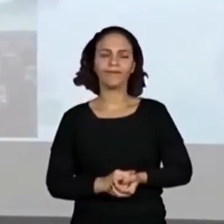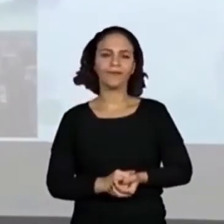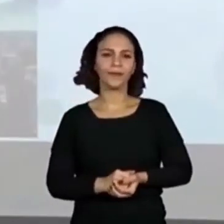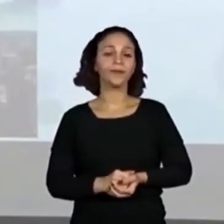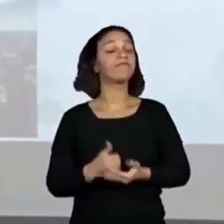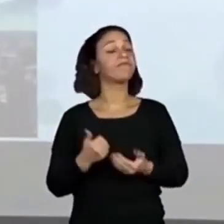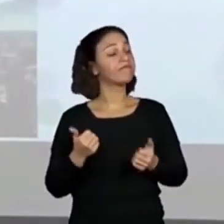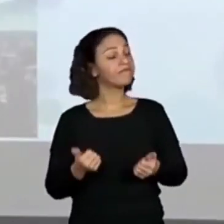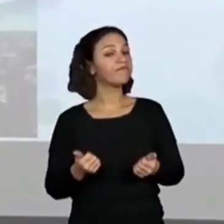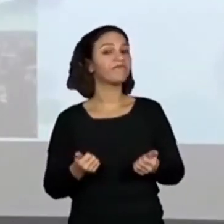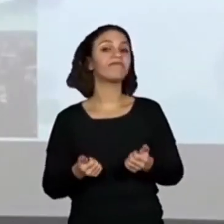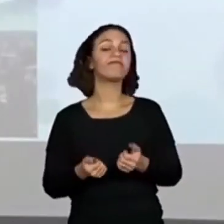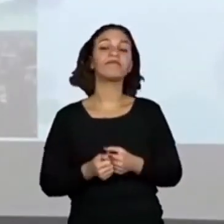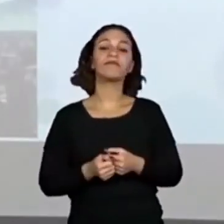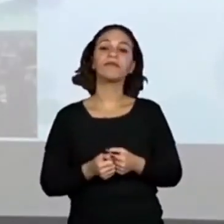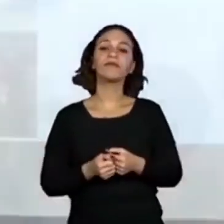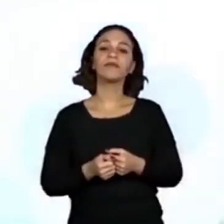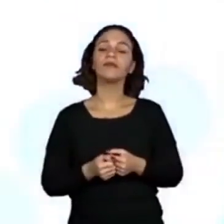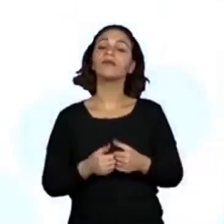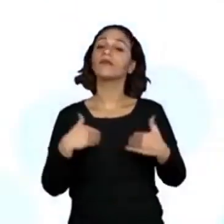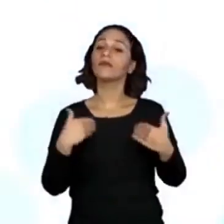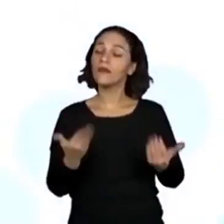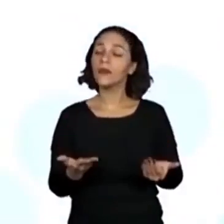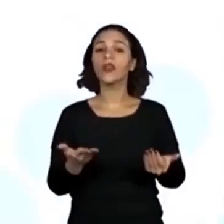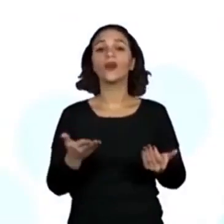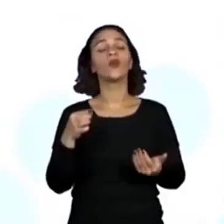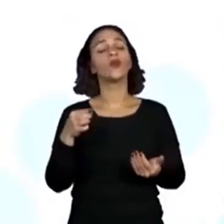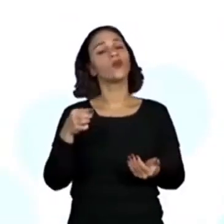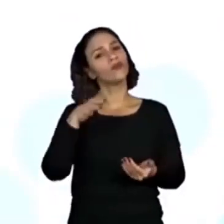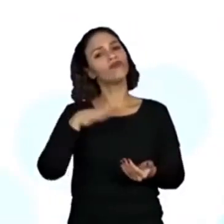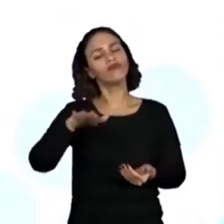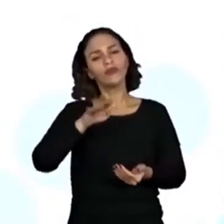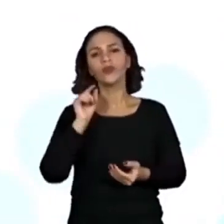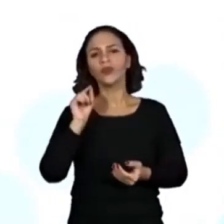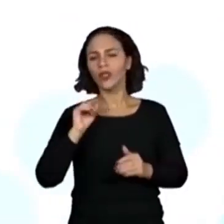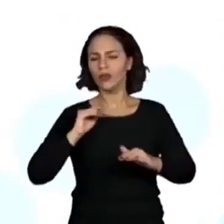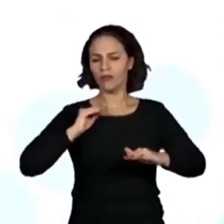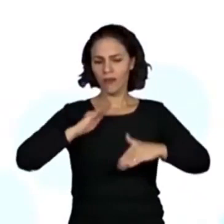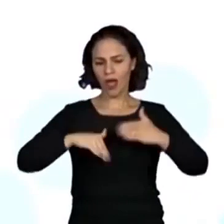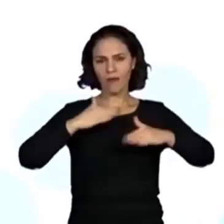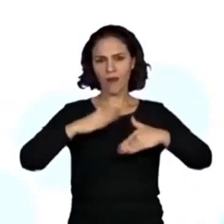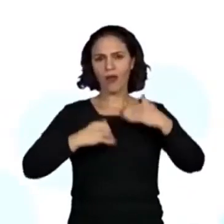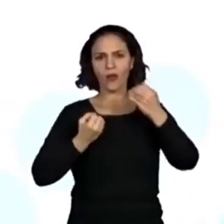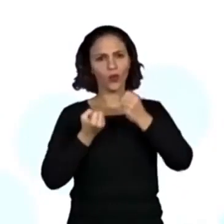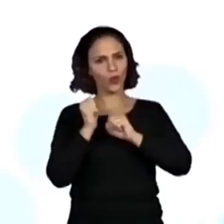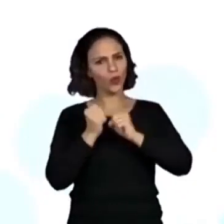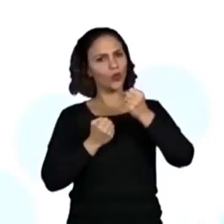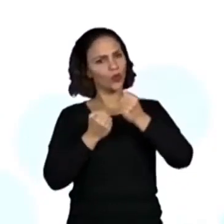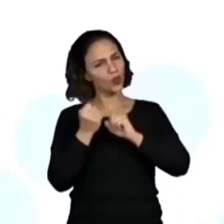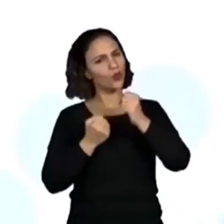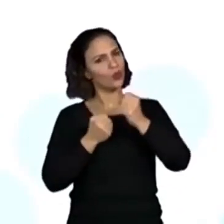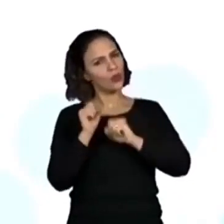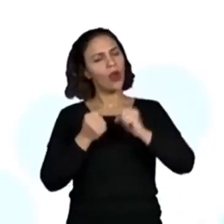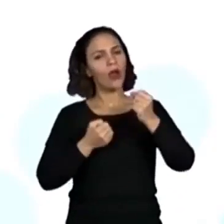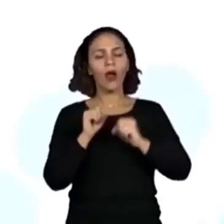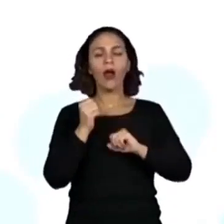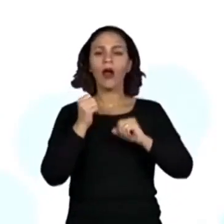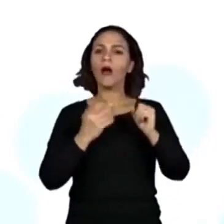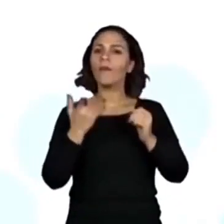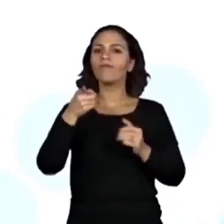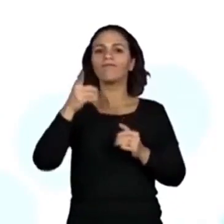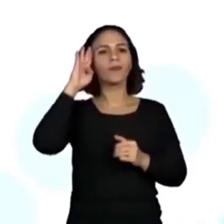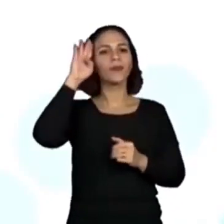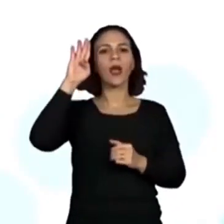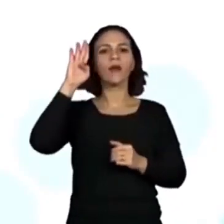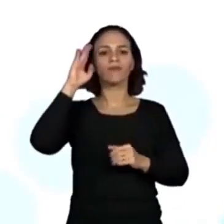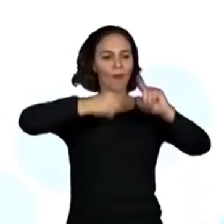Muito bem, pessoal. Dessa forma, a atividade industrial, ela passou a comandar a economia